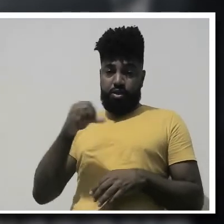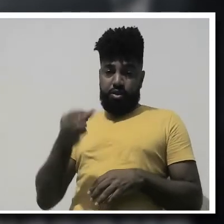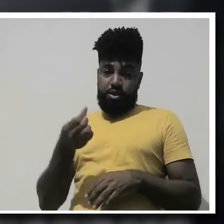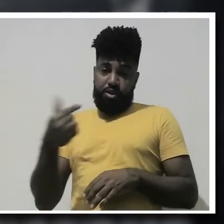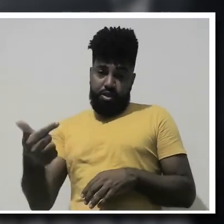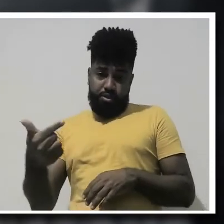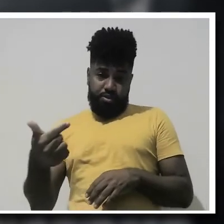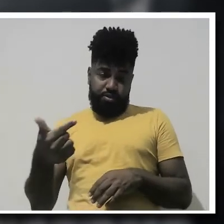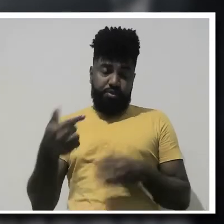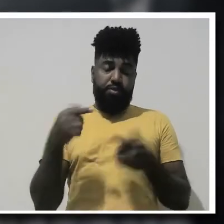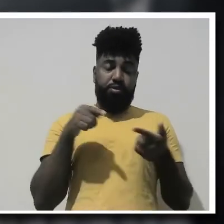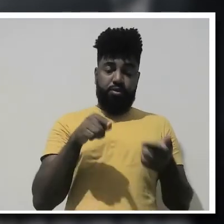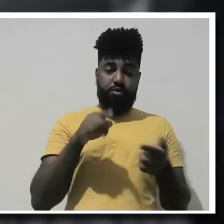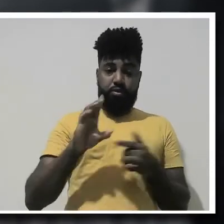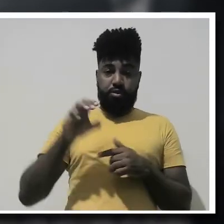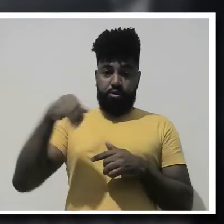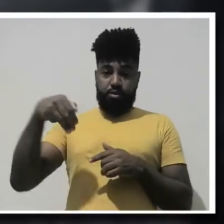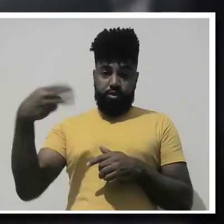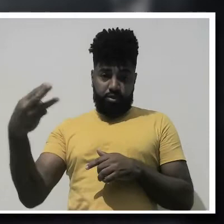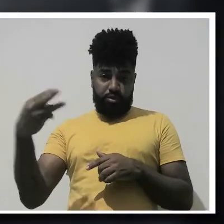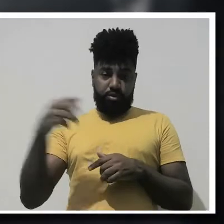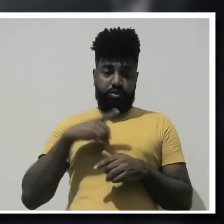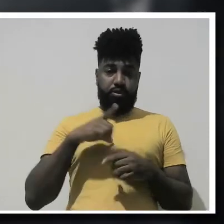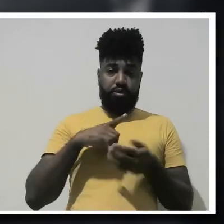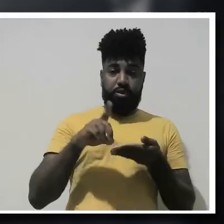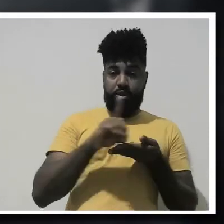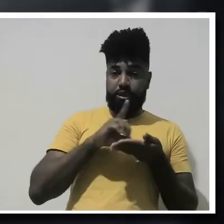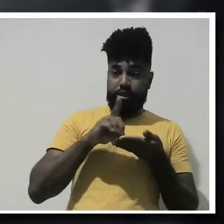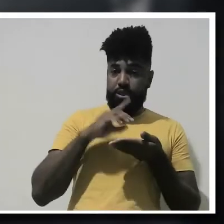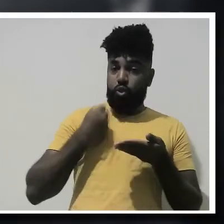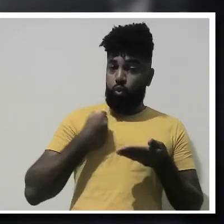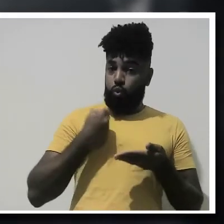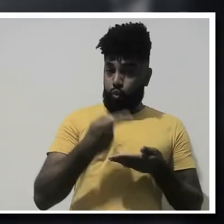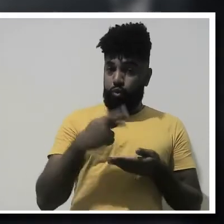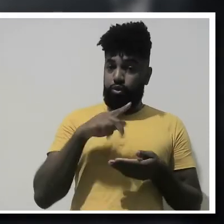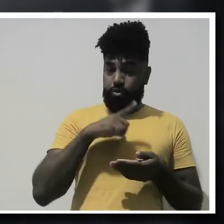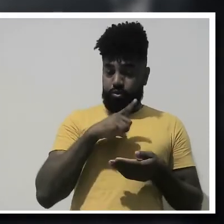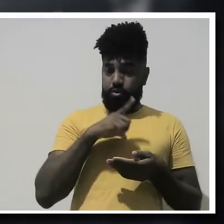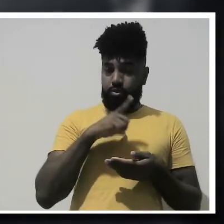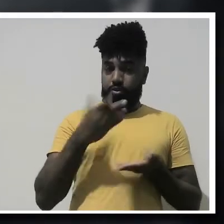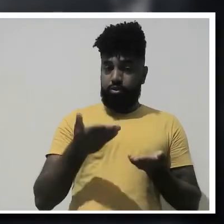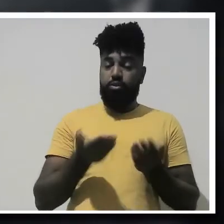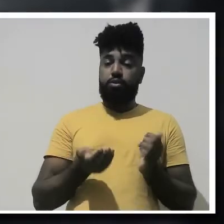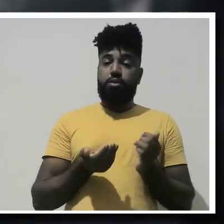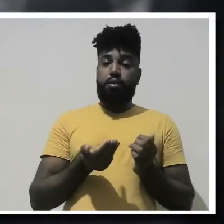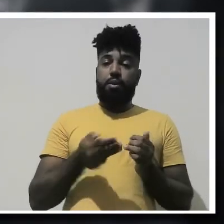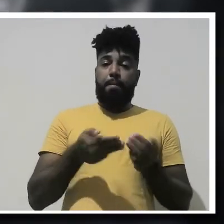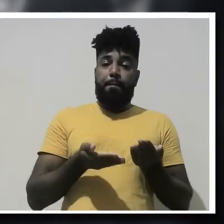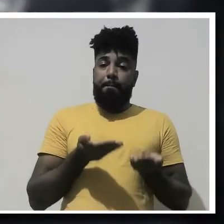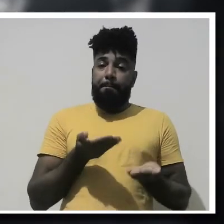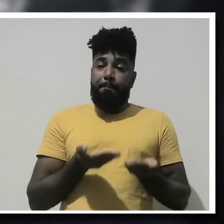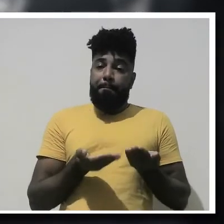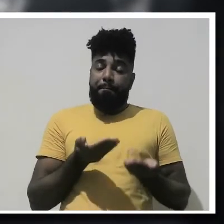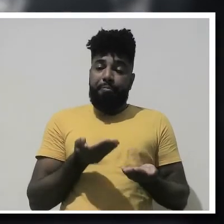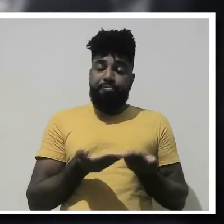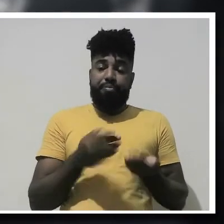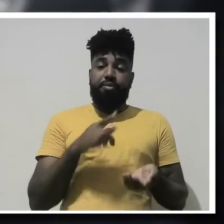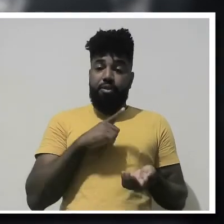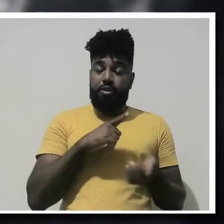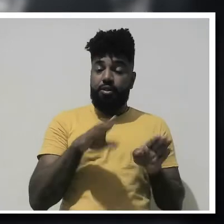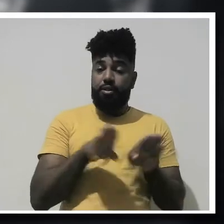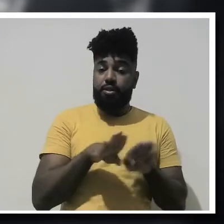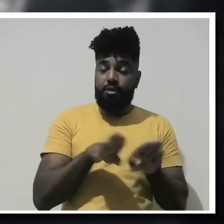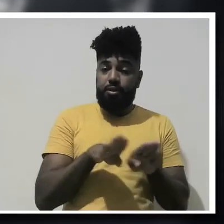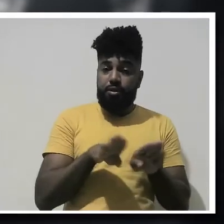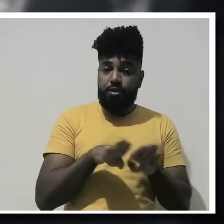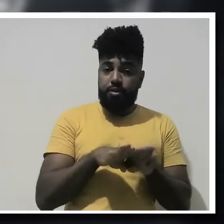0,9962 gramas por centímetro cúbico. Se a densidade tem exatamente esse valor e a gente já pesou e tem a massa desse conjunto, a gente consegue